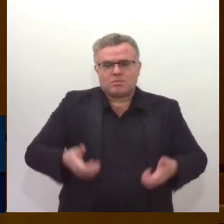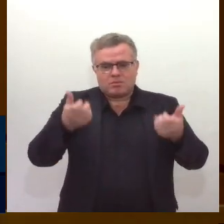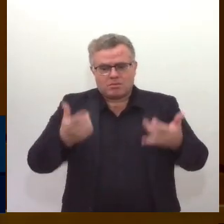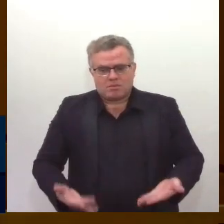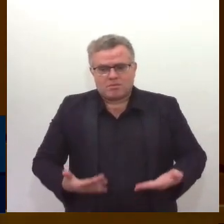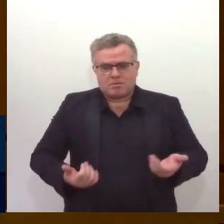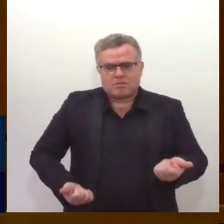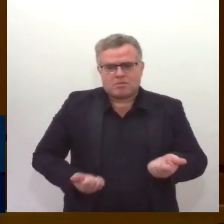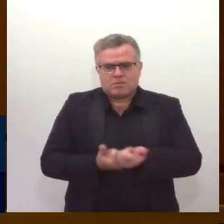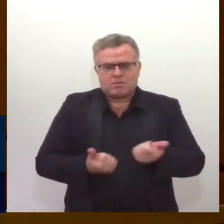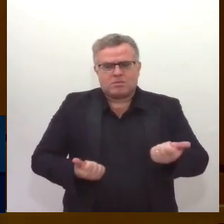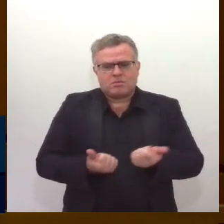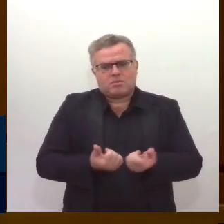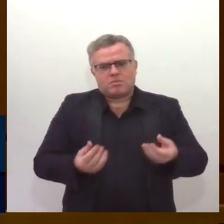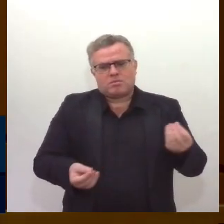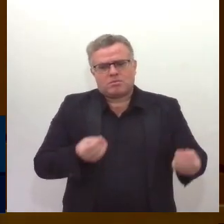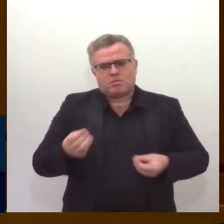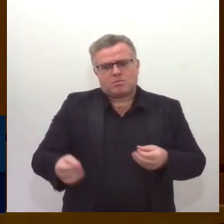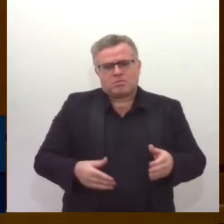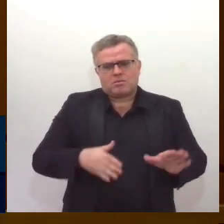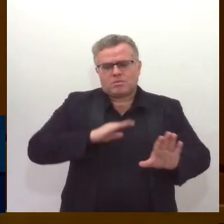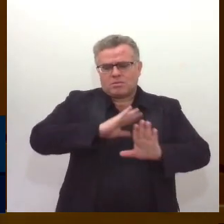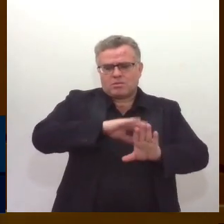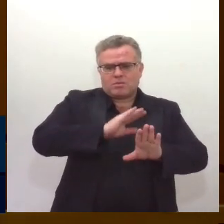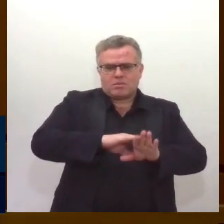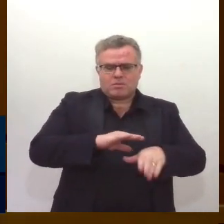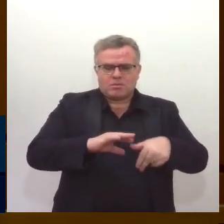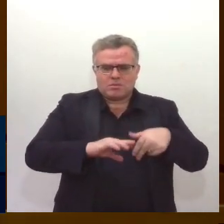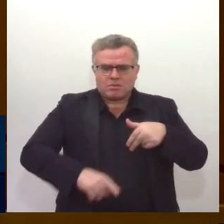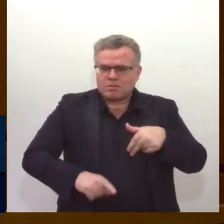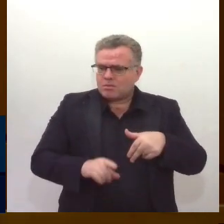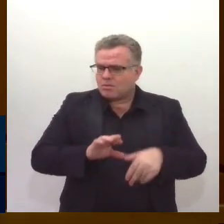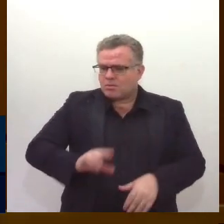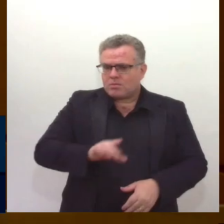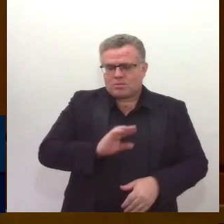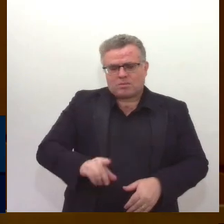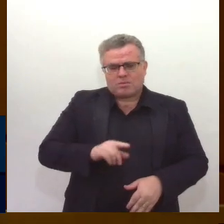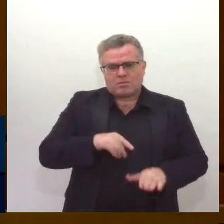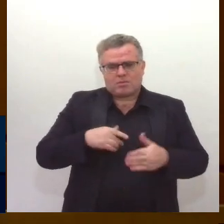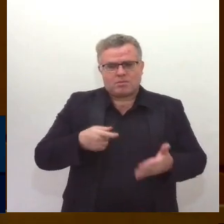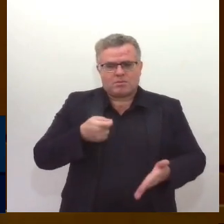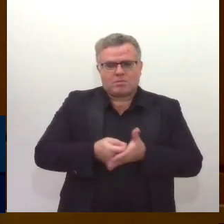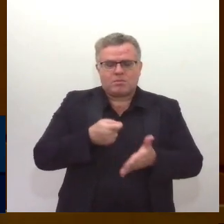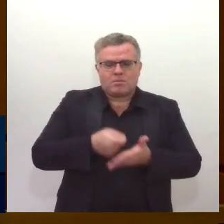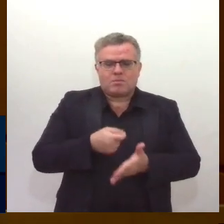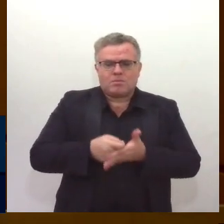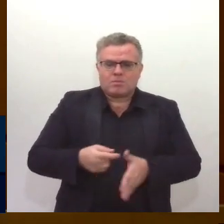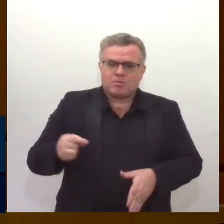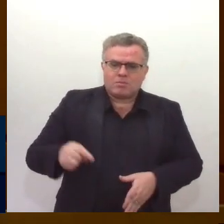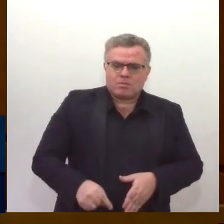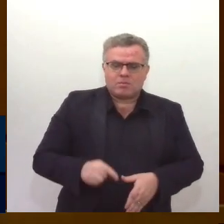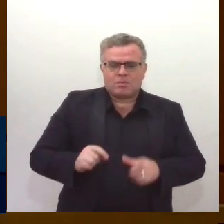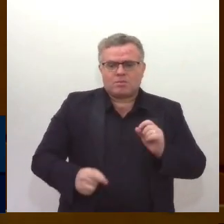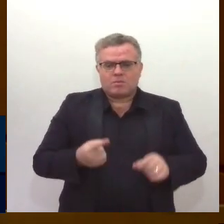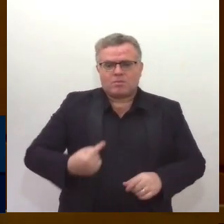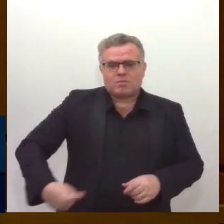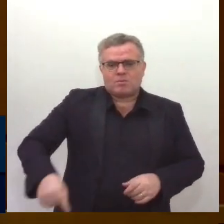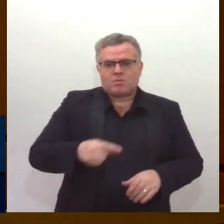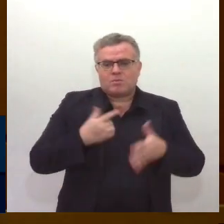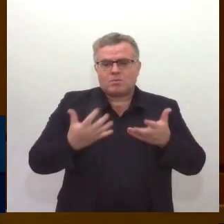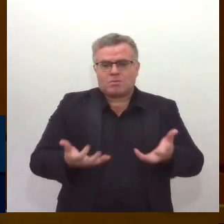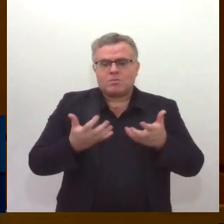existe ideologia, é o que é imposto na nossa sociedade, que a gente quer que as pessoas, Carminha e Aura,